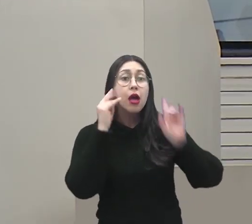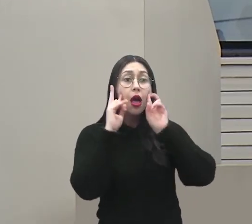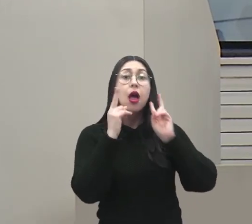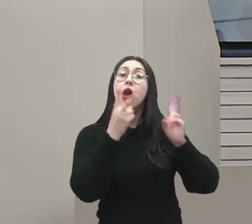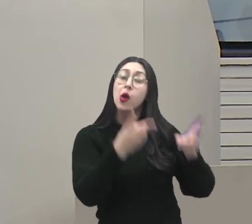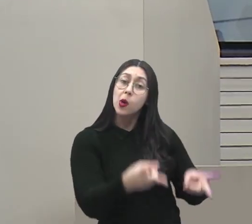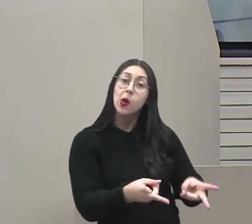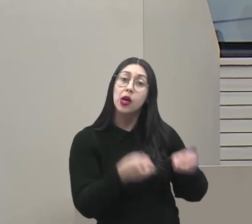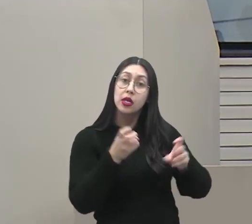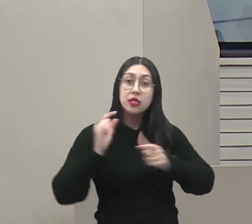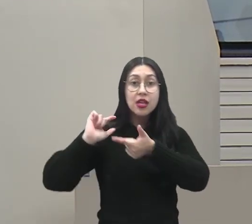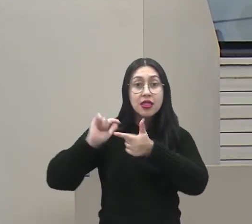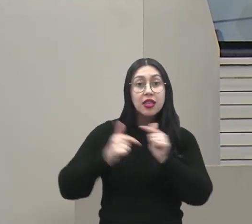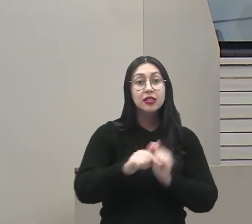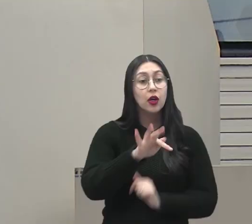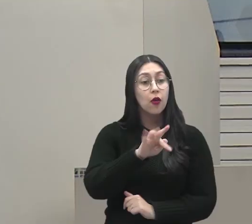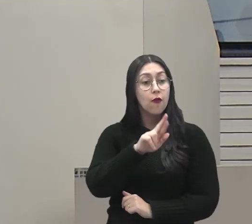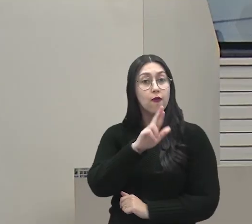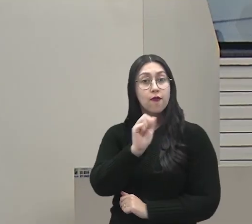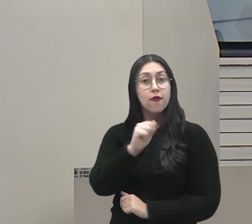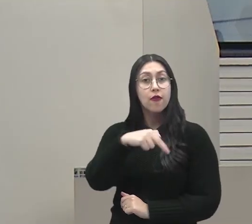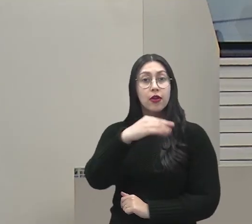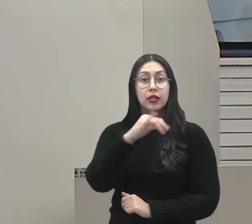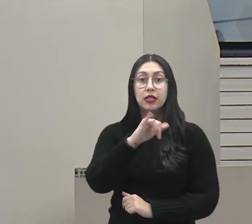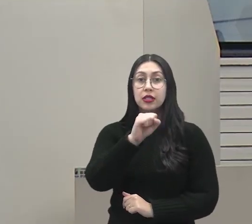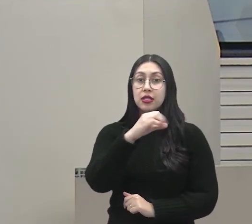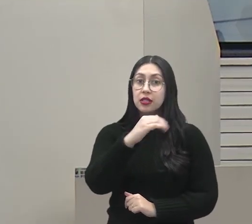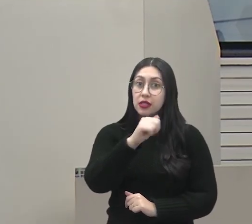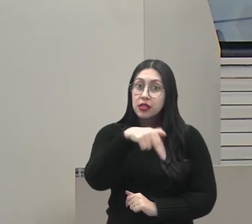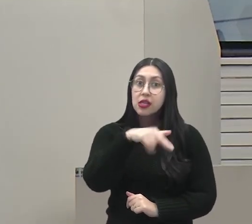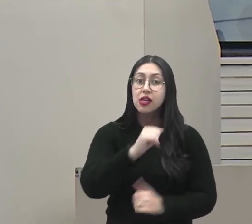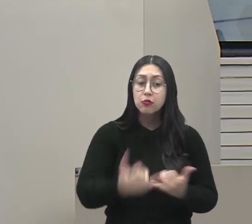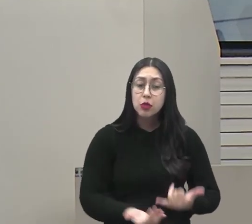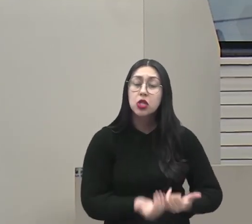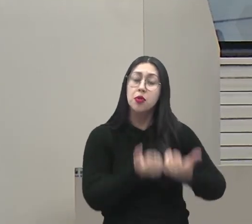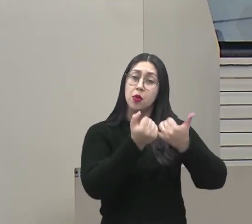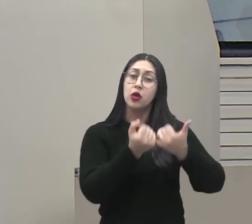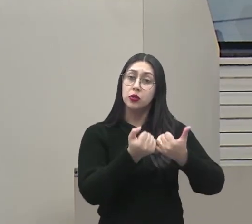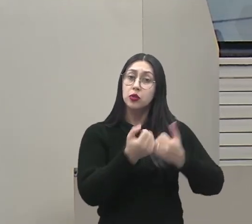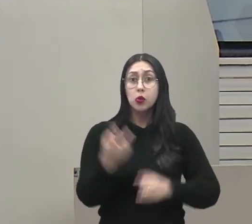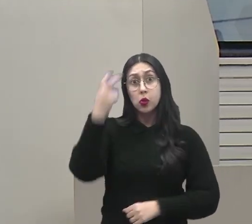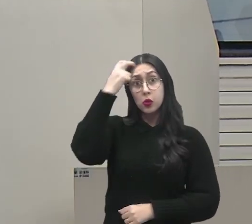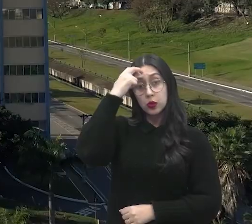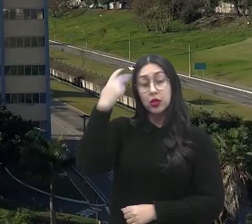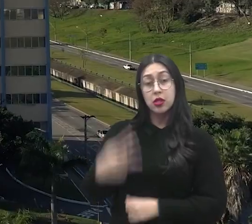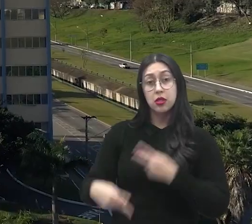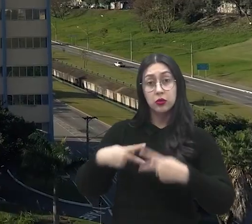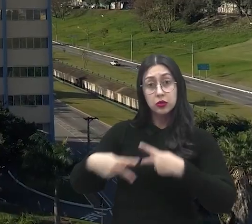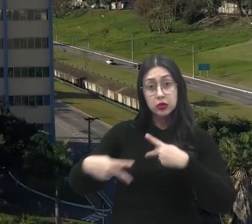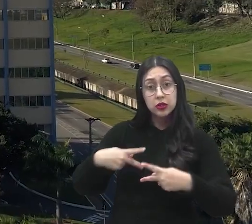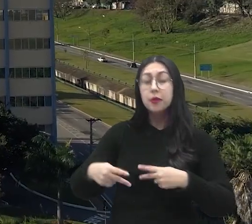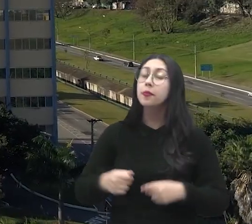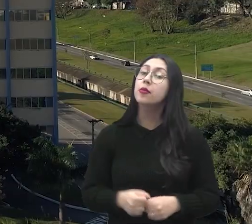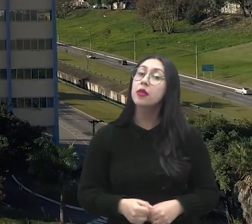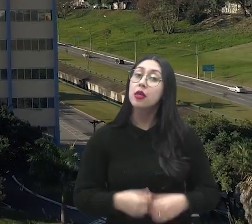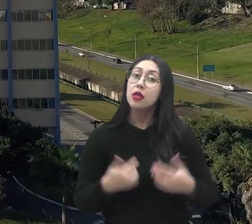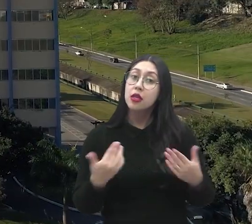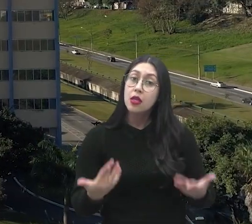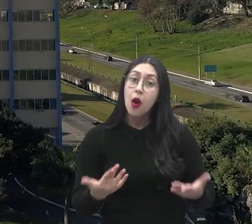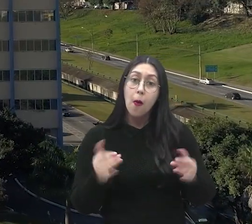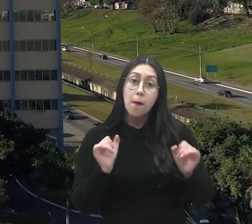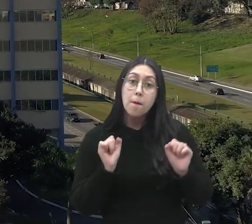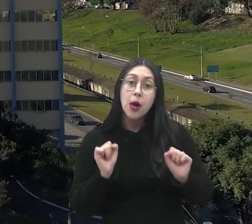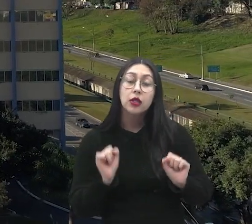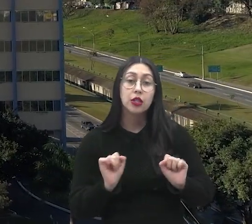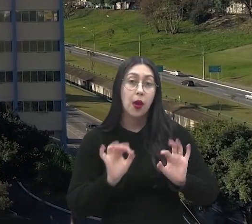tradição franciscana como patrimônio cultural imaterial de São José dos Campos. Com isso, o Poder Executivo poderá